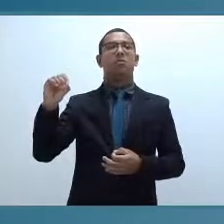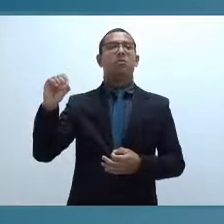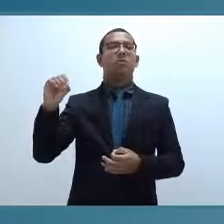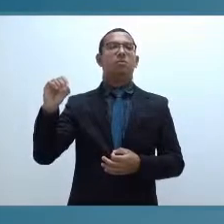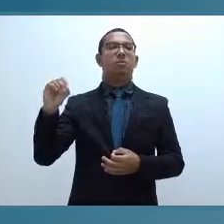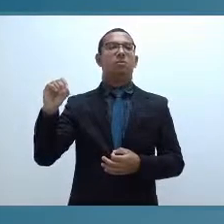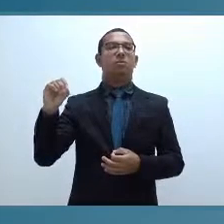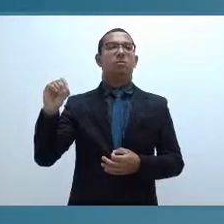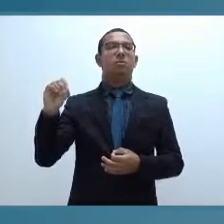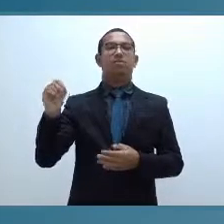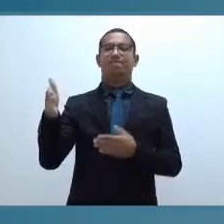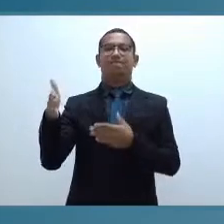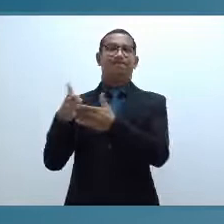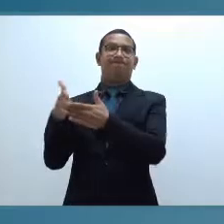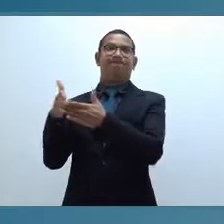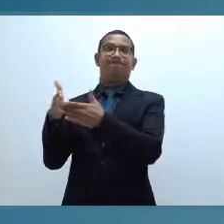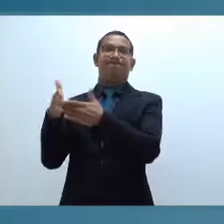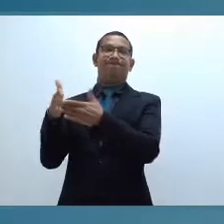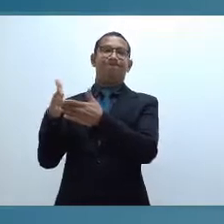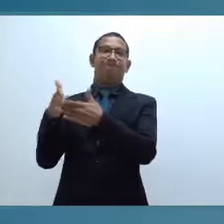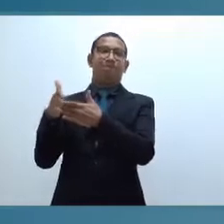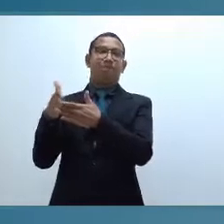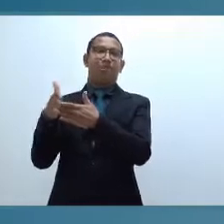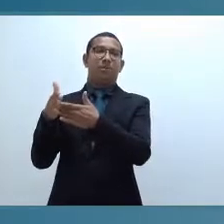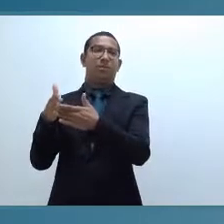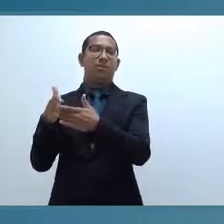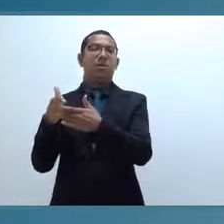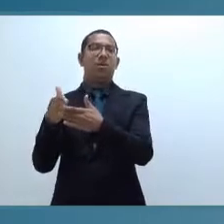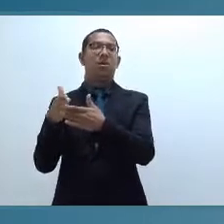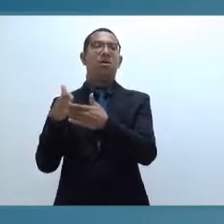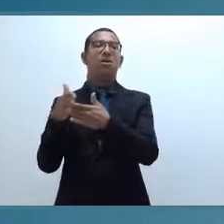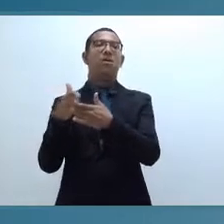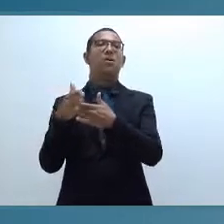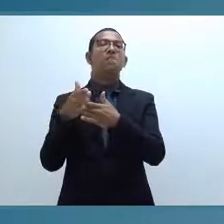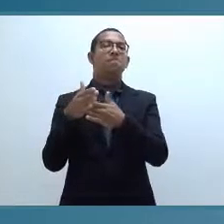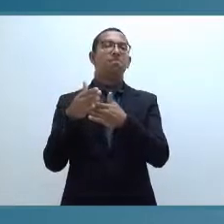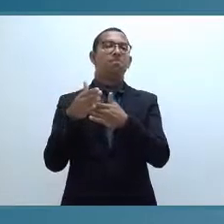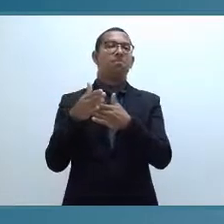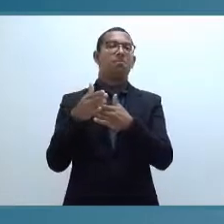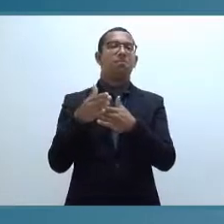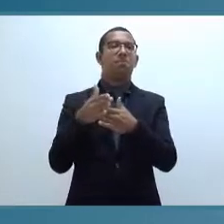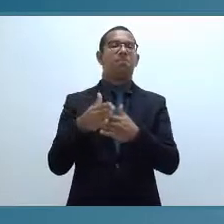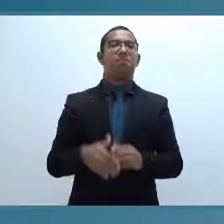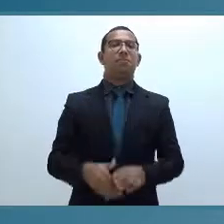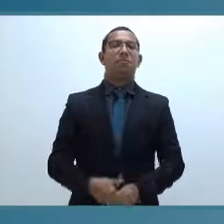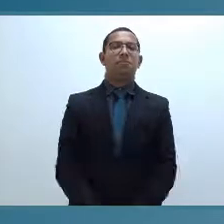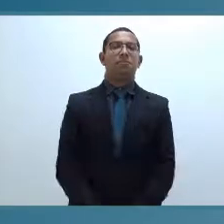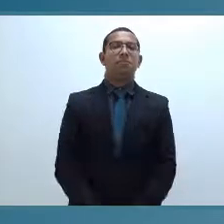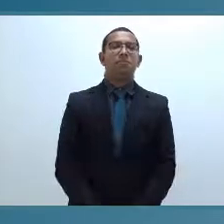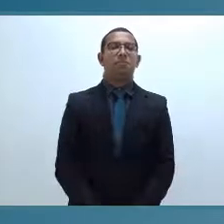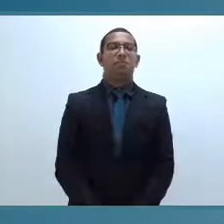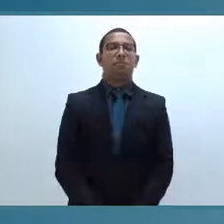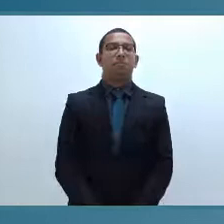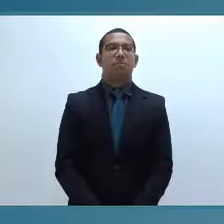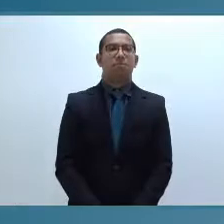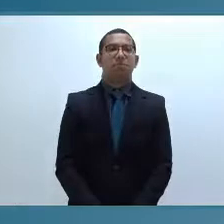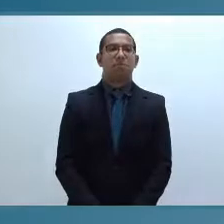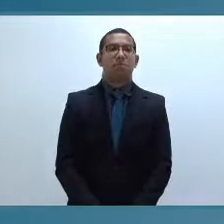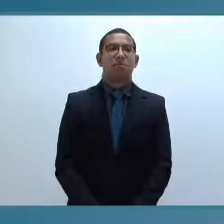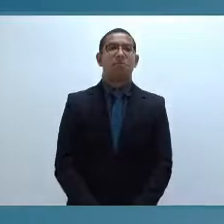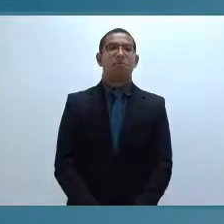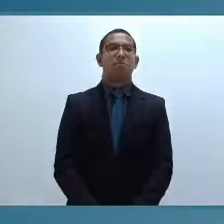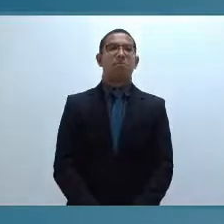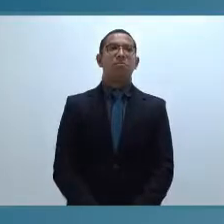Registre-se o impedimento do desembargador Ricardo Ferreira Nunes. Em razão do voto do desembargador Rômulo José